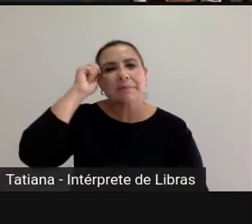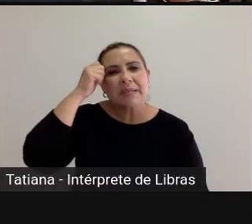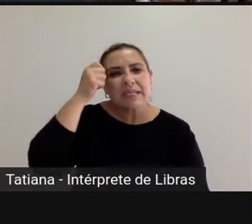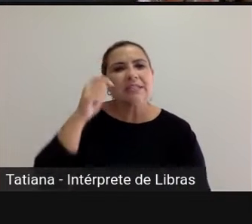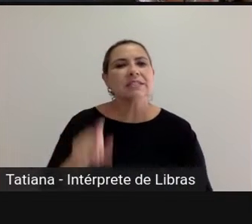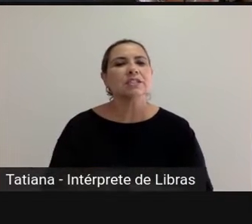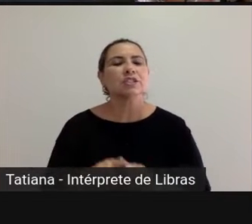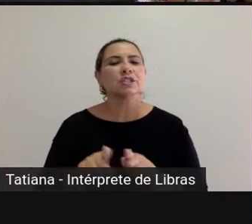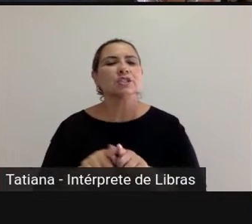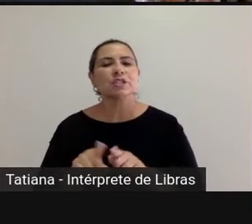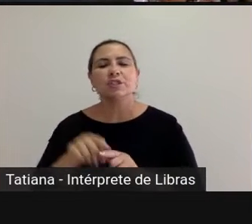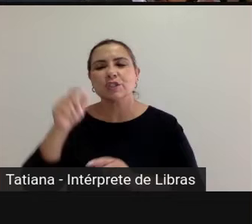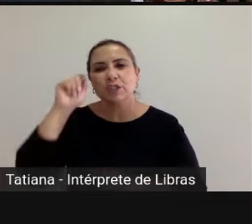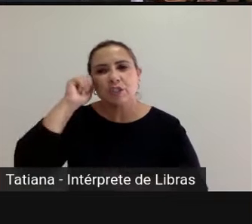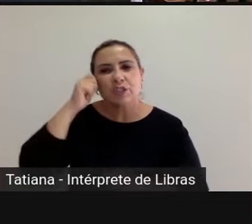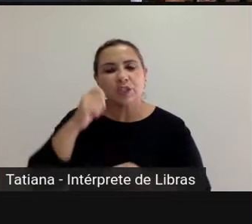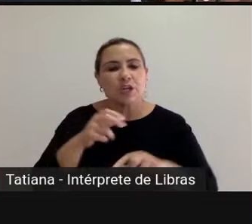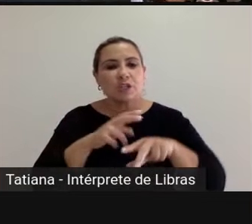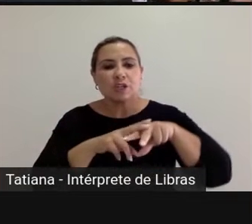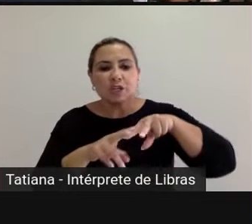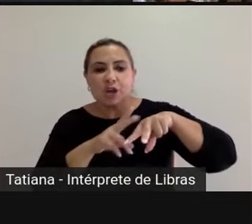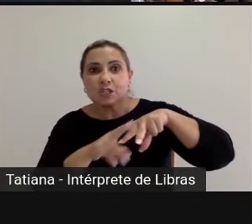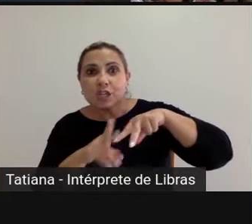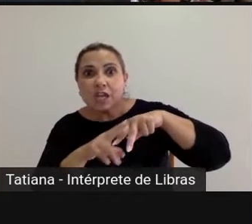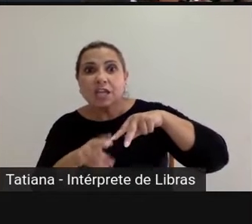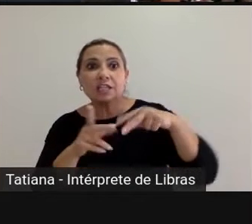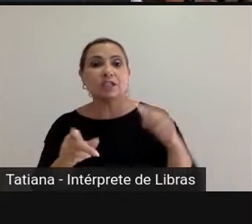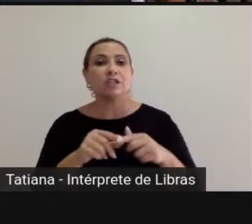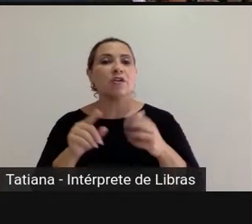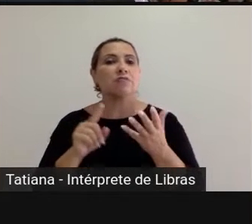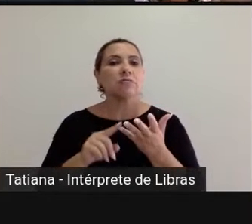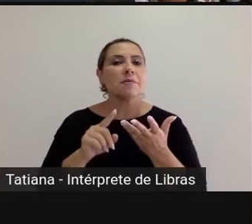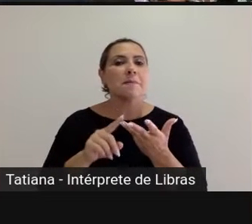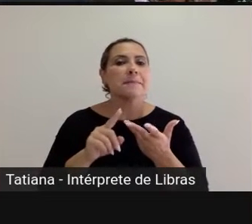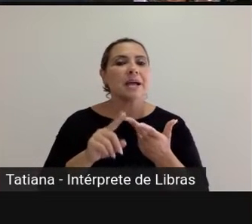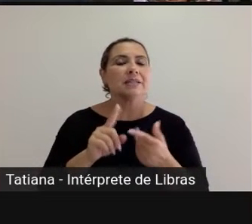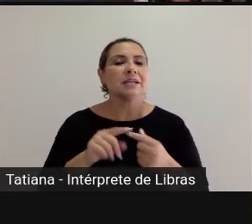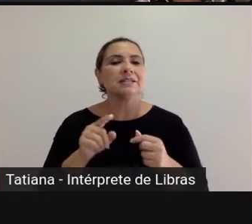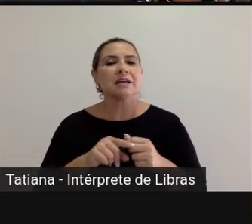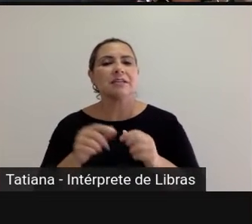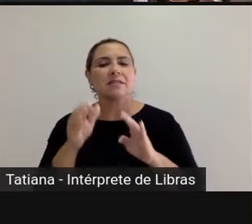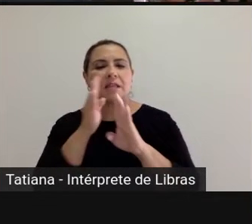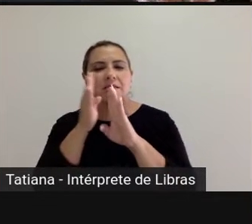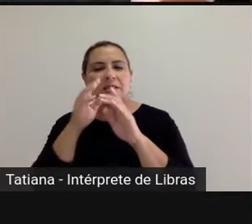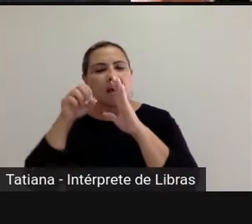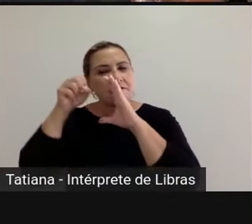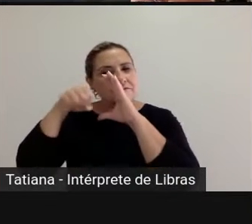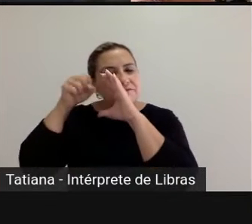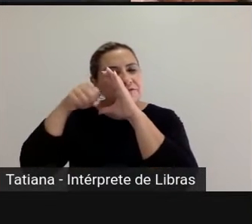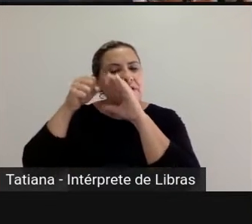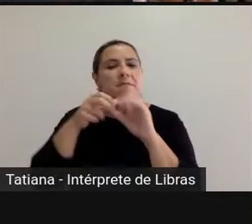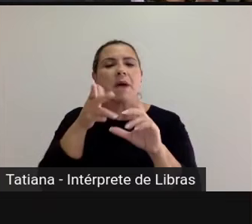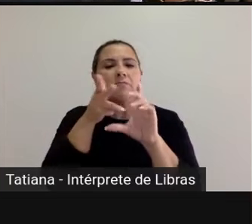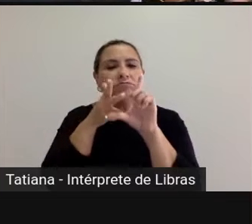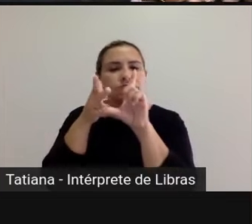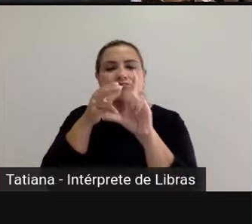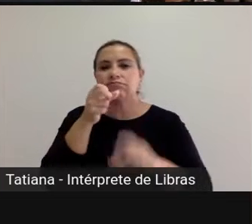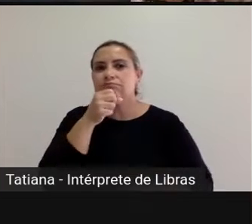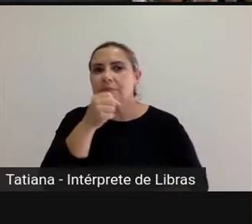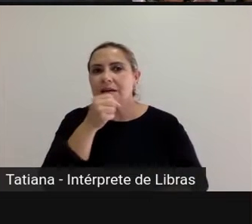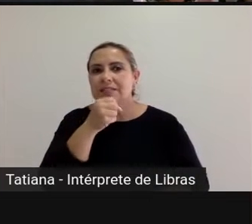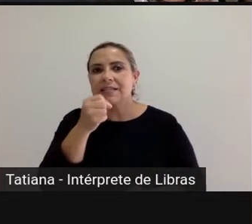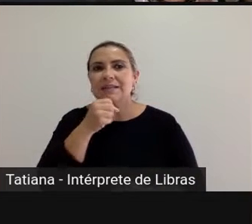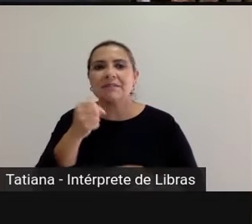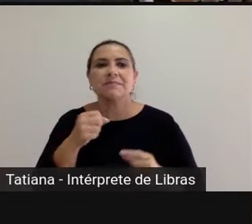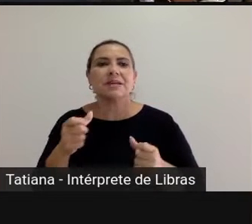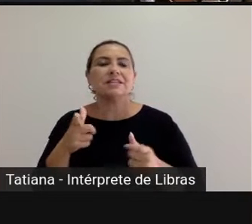gênero e tal. A gente, né, trabalha com furo, com bastidores, a gente faz reportagens. Então, assim, o ethos jornalístico